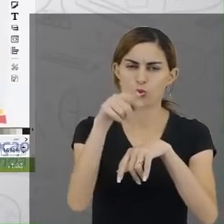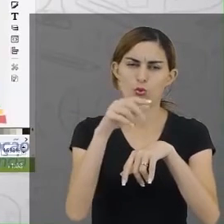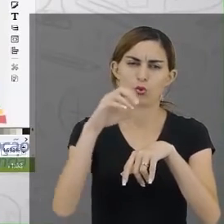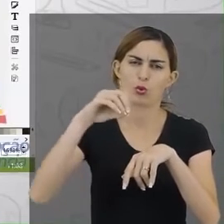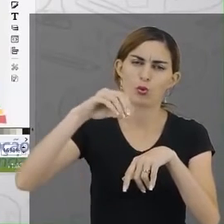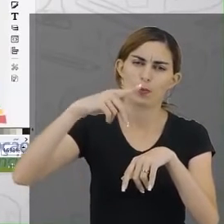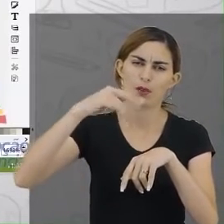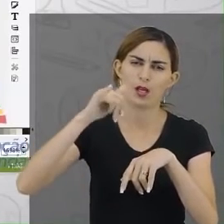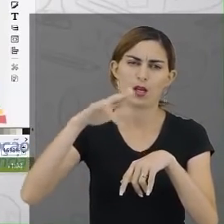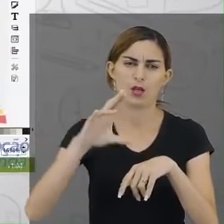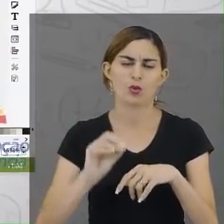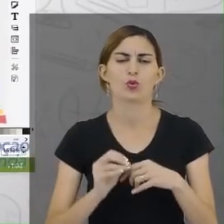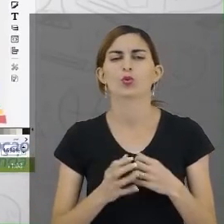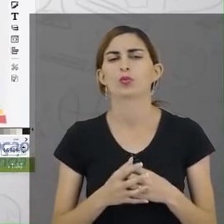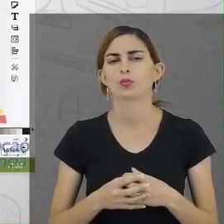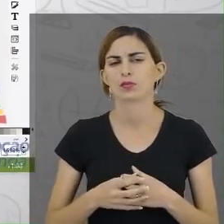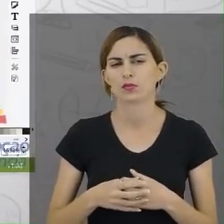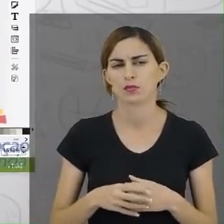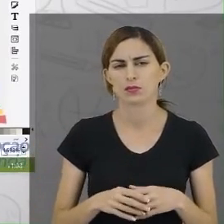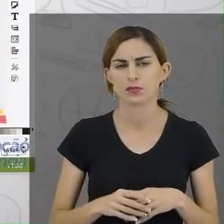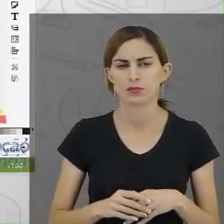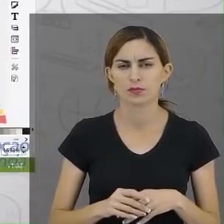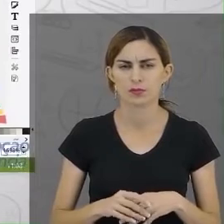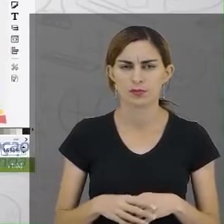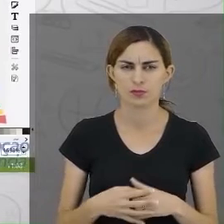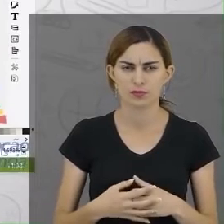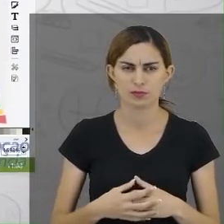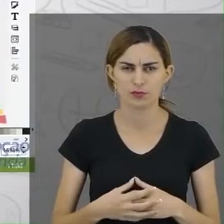opaco em 255.